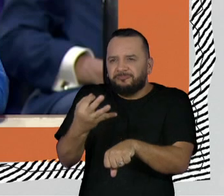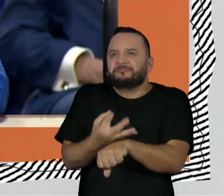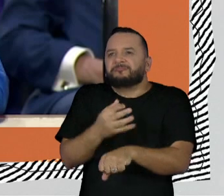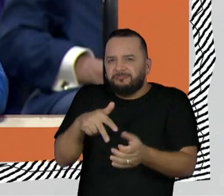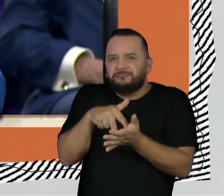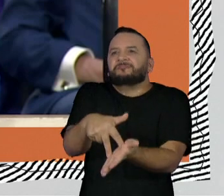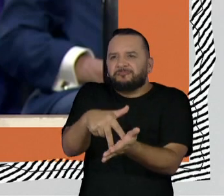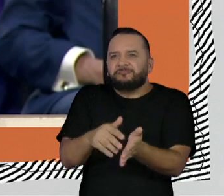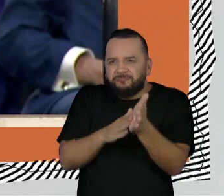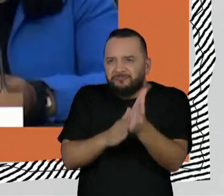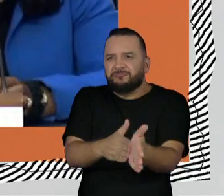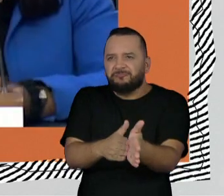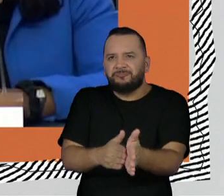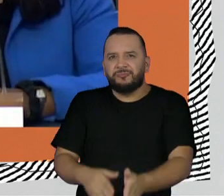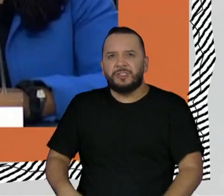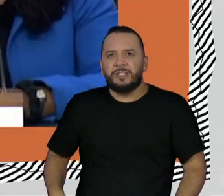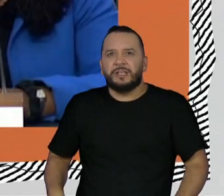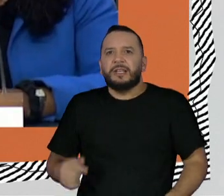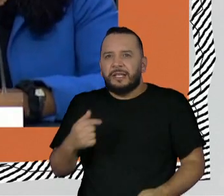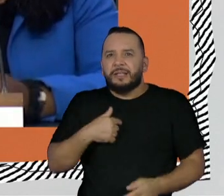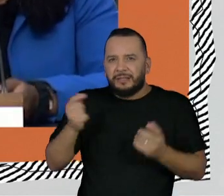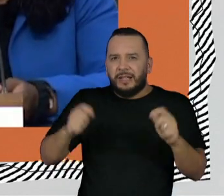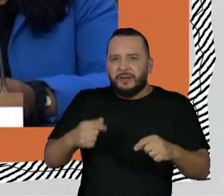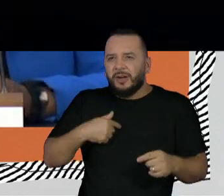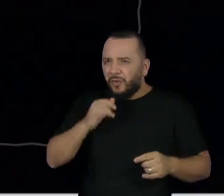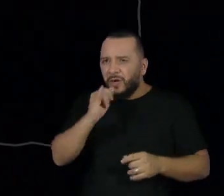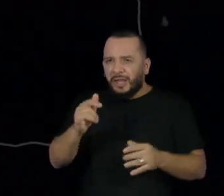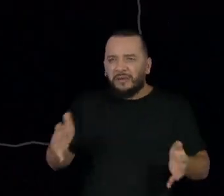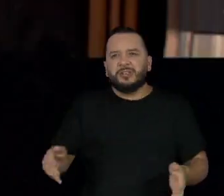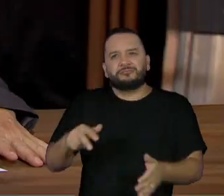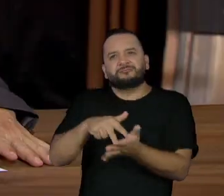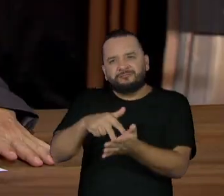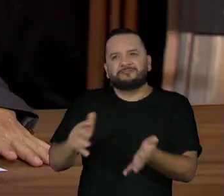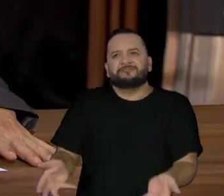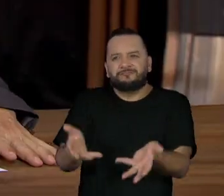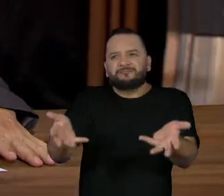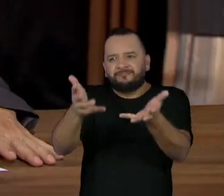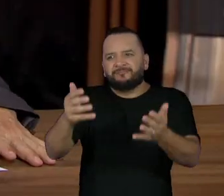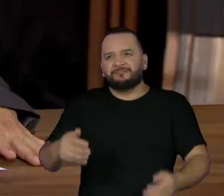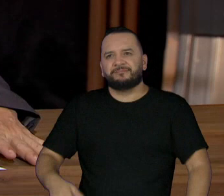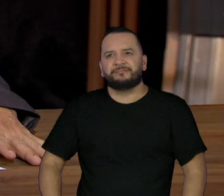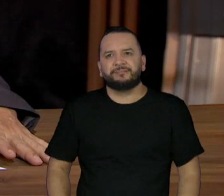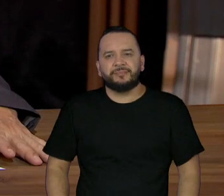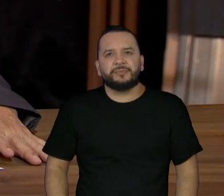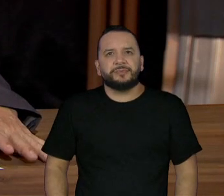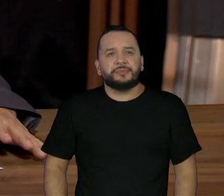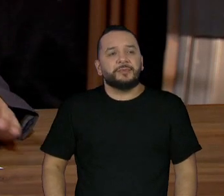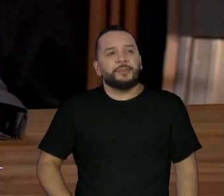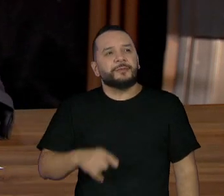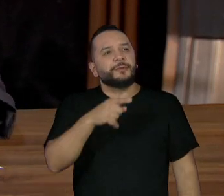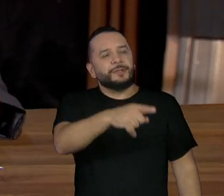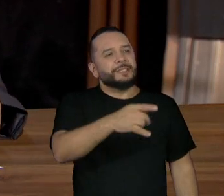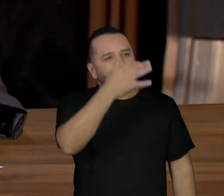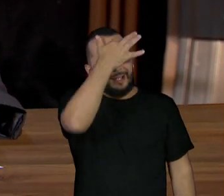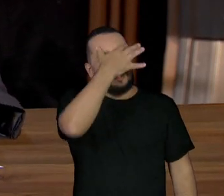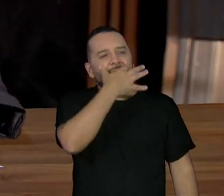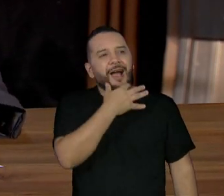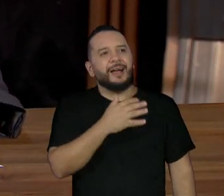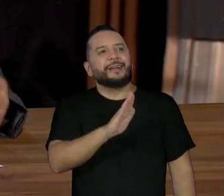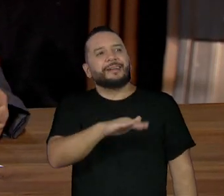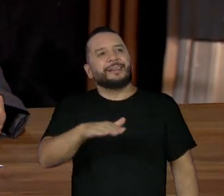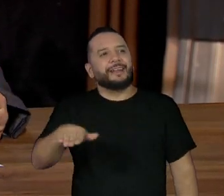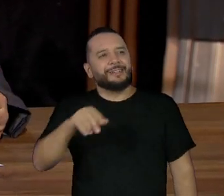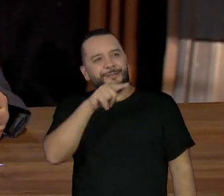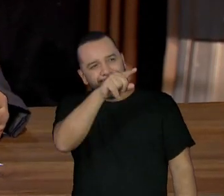persevere. I would tell them to persevere. Ô, Tamires, você com essa cara de criança já foi também